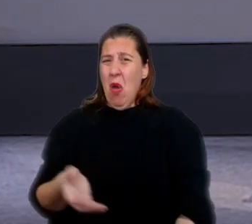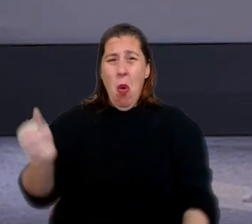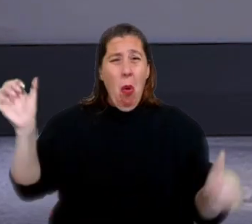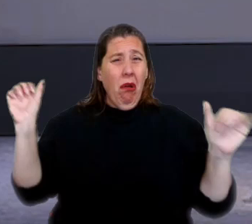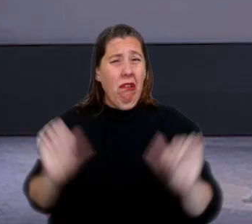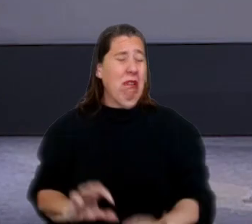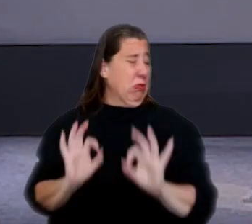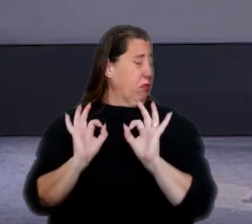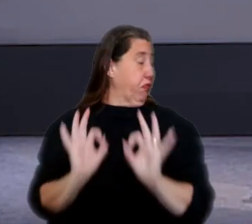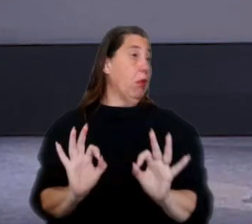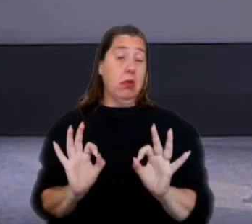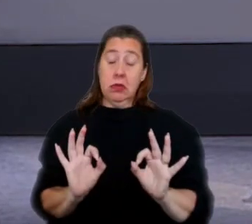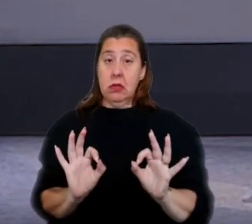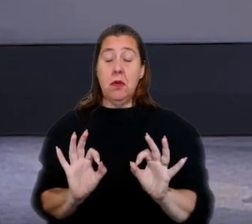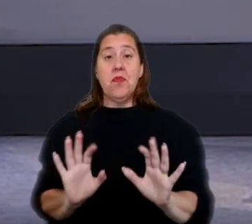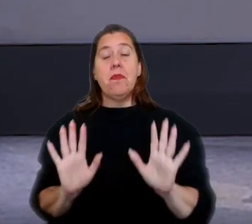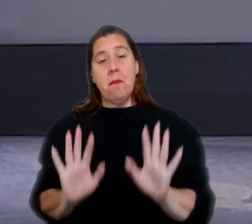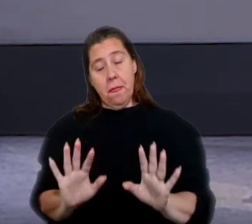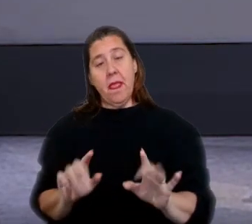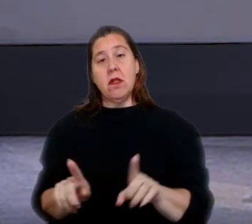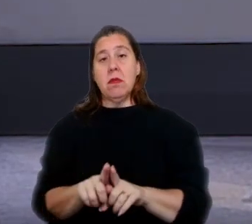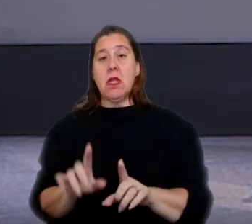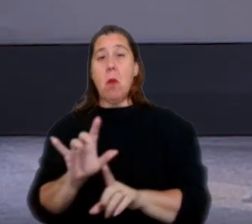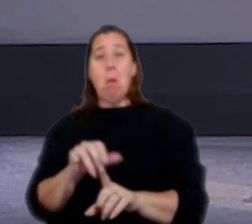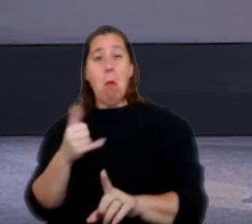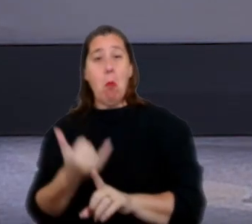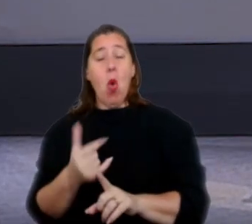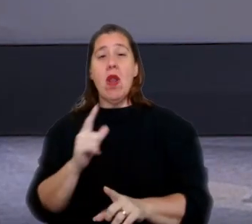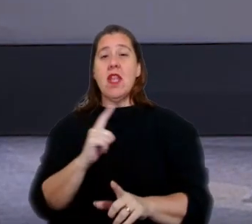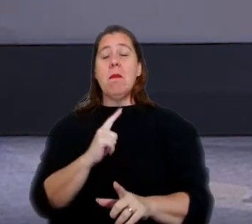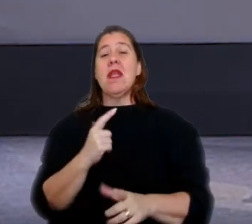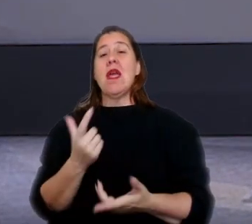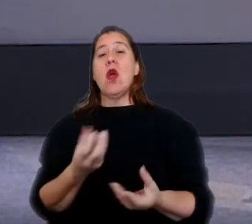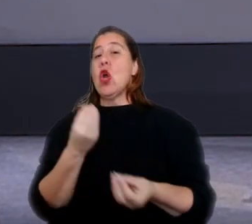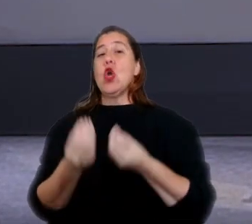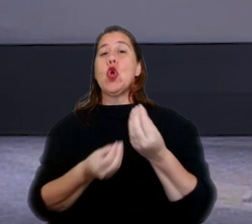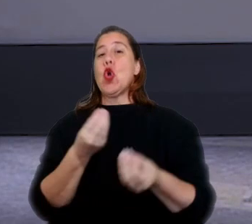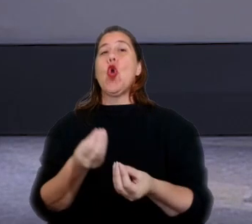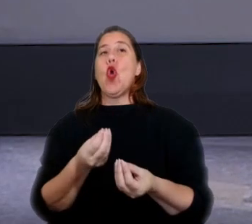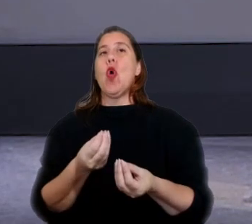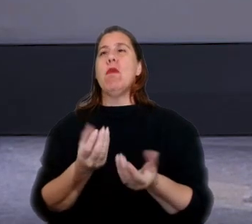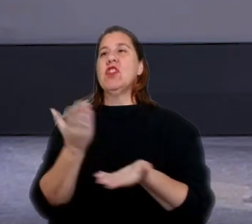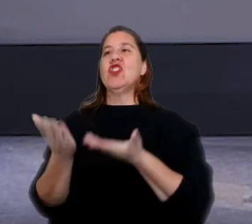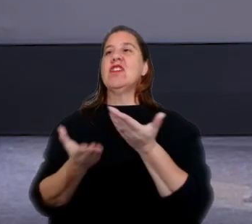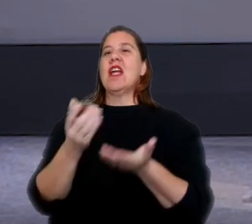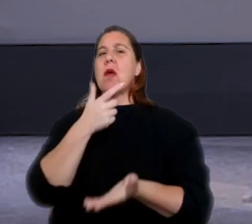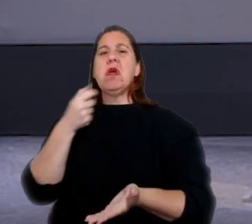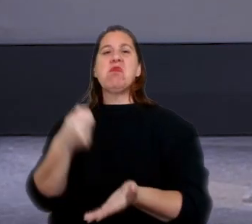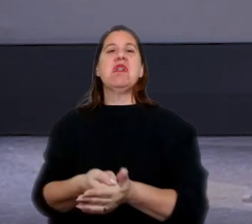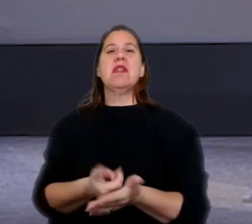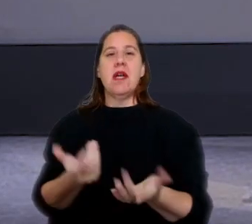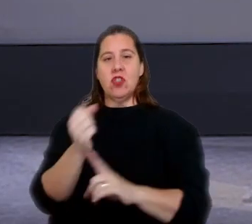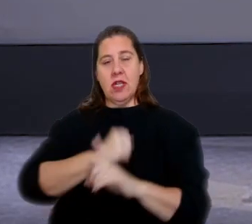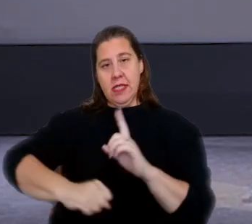isso é terrível, e, enfim. Então acho que... para além do bullying, existe uma questão de como a gente lida com a masculinidade na nossa